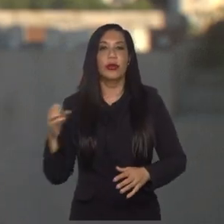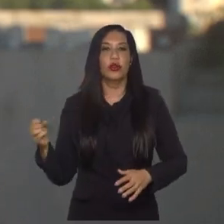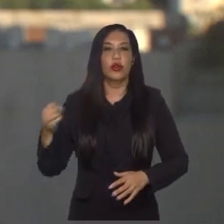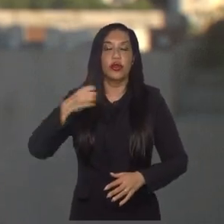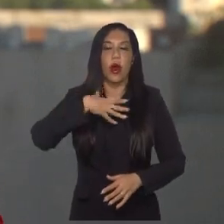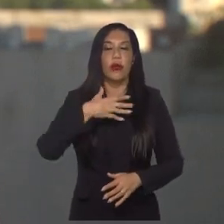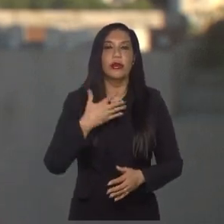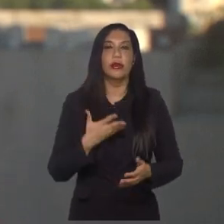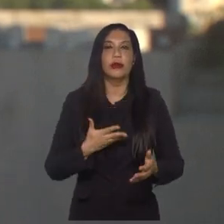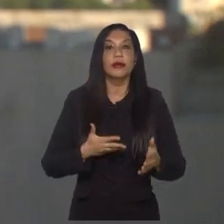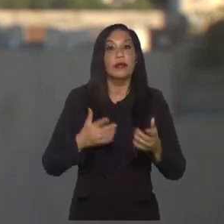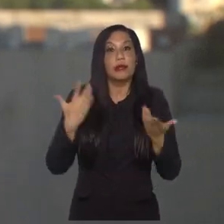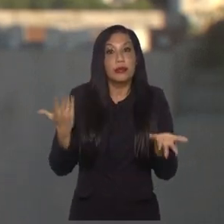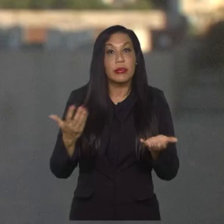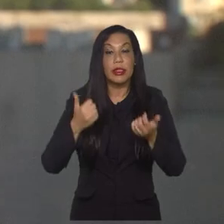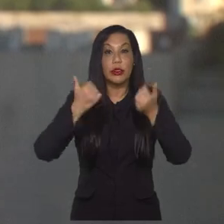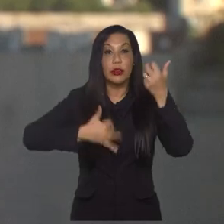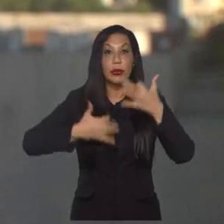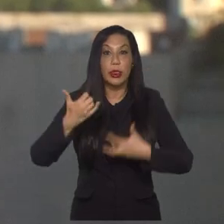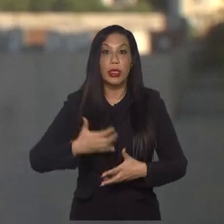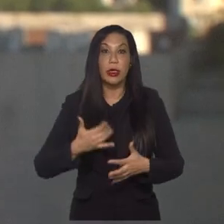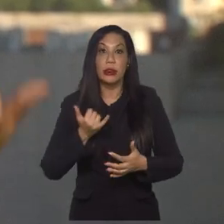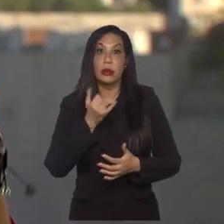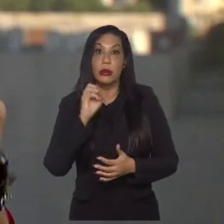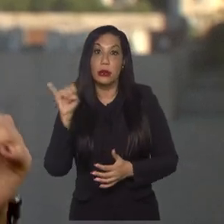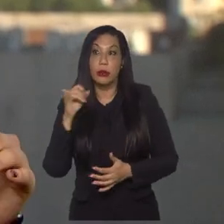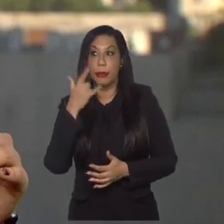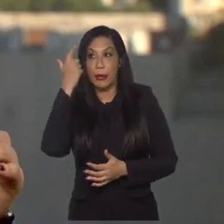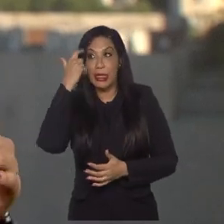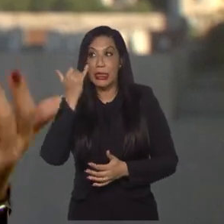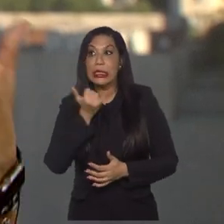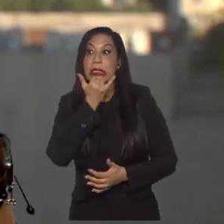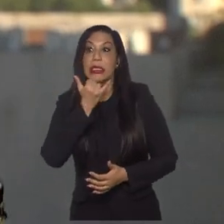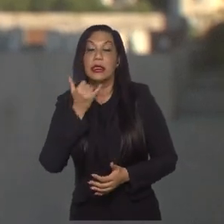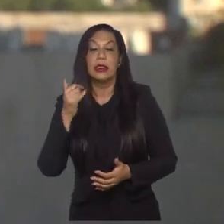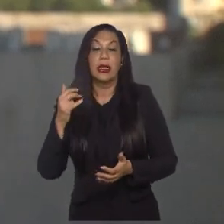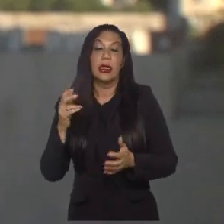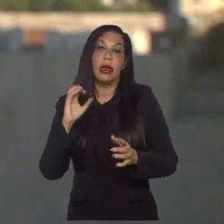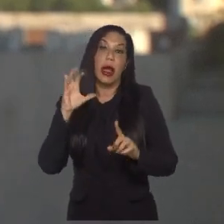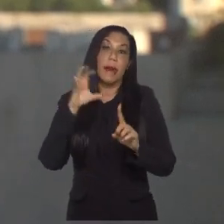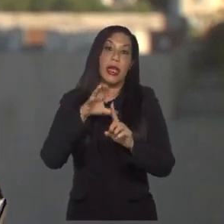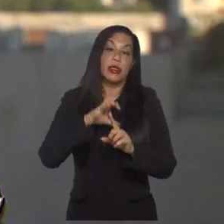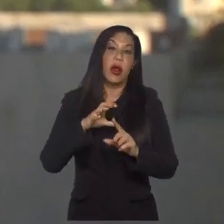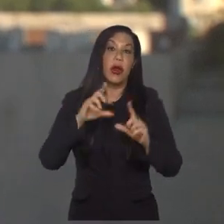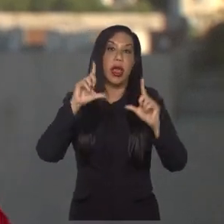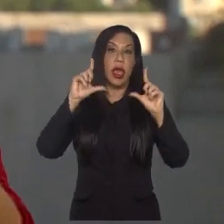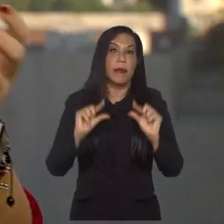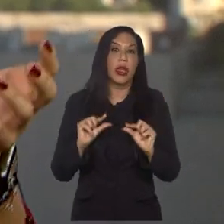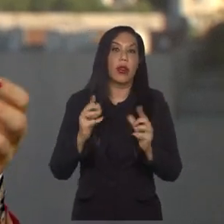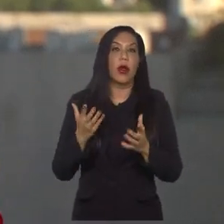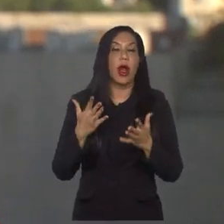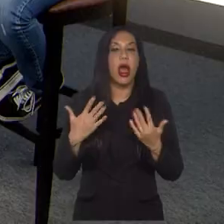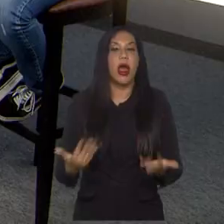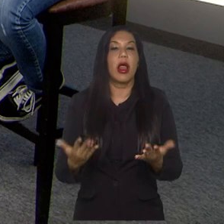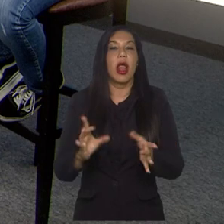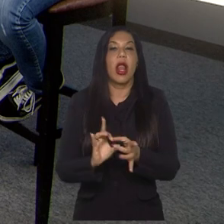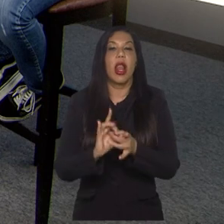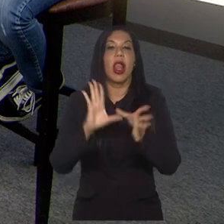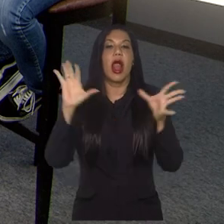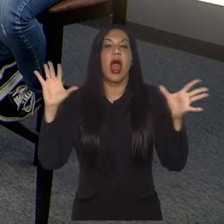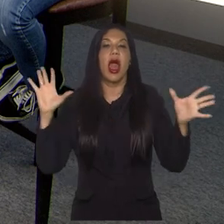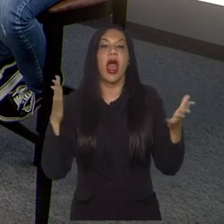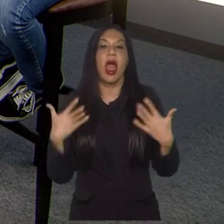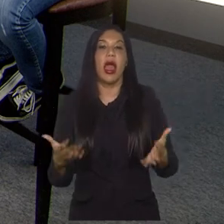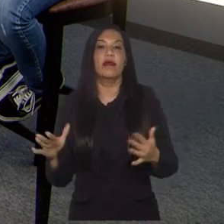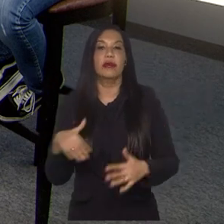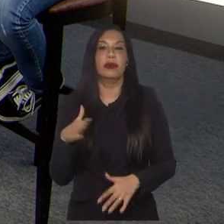por que não? Então, a partir do momento que você também entra como azarão, a pressão é menor. E se a pressão é menor também, fica mais livre, vai ser uma coisa um pouco